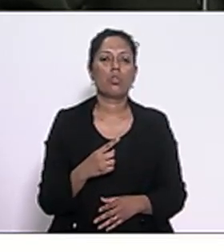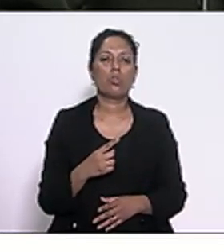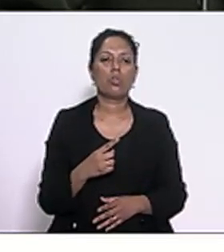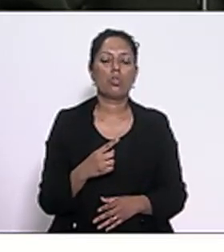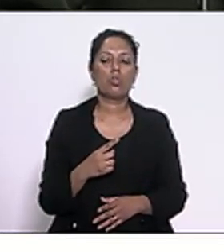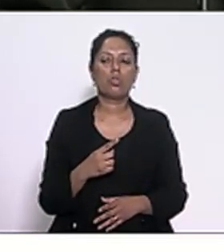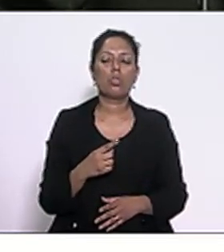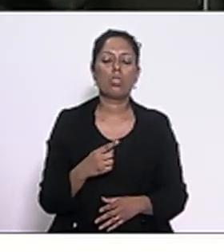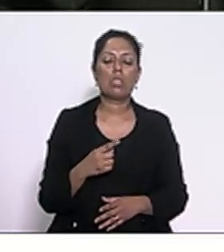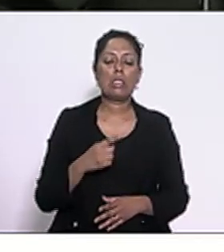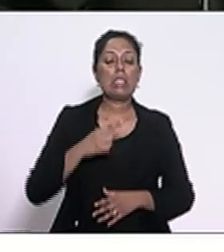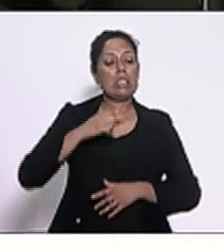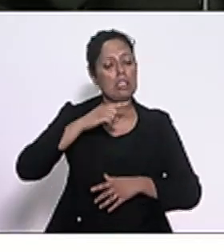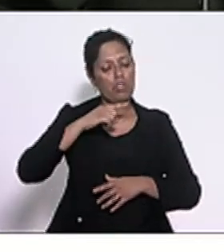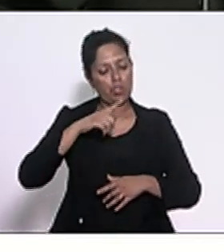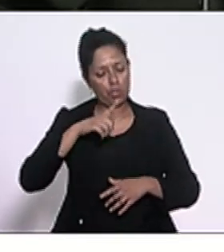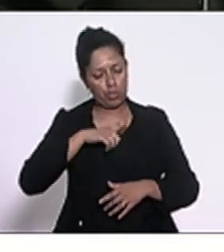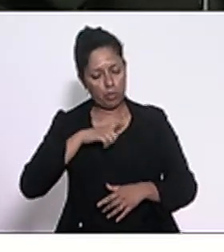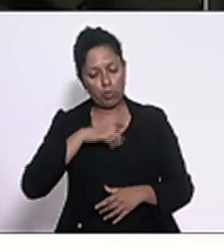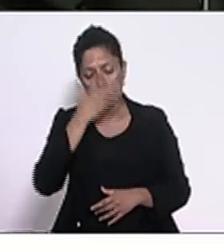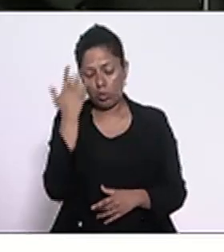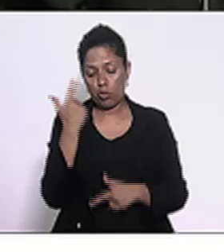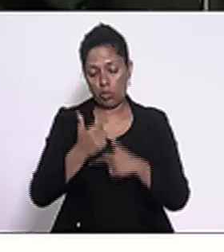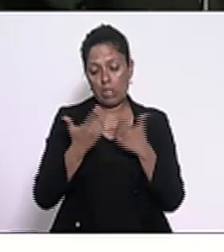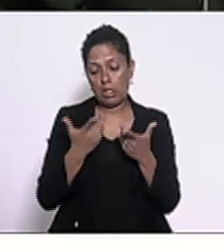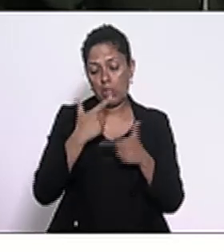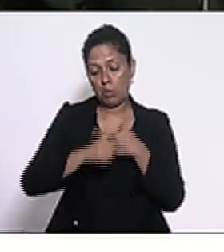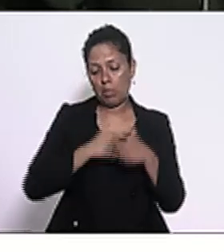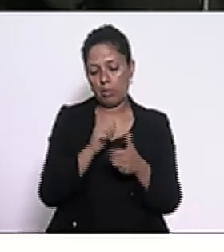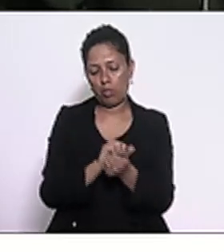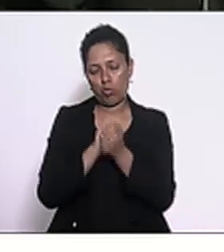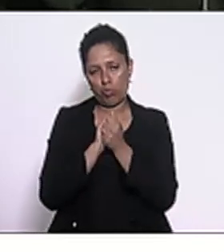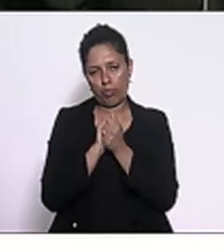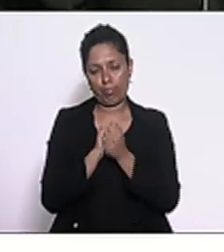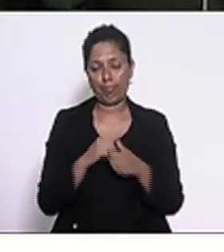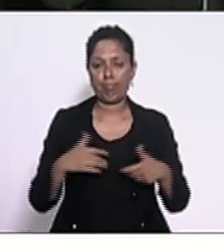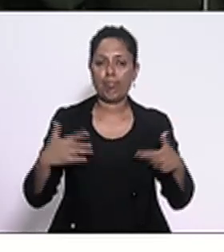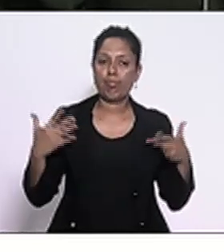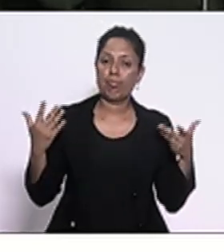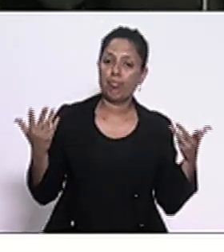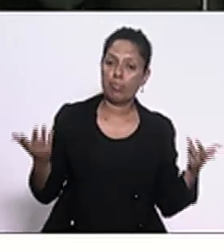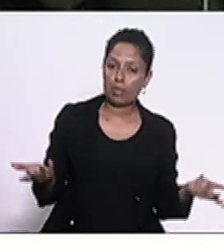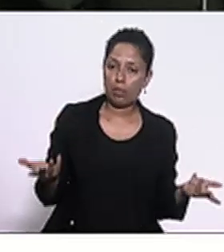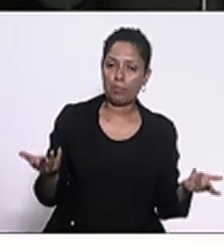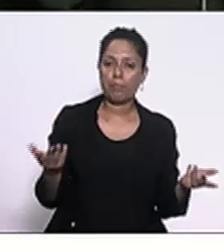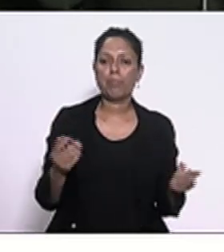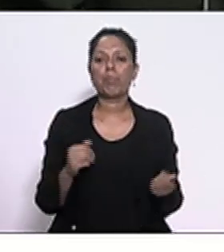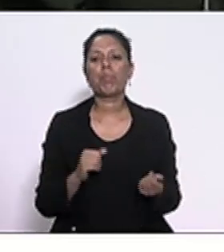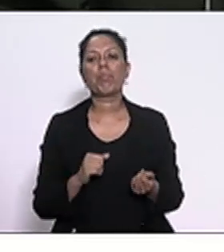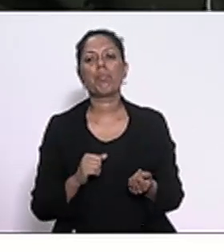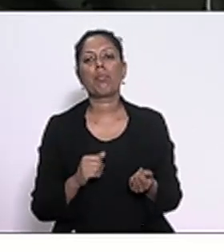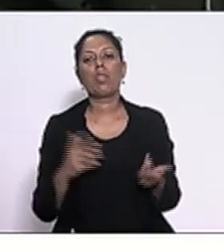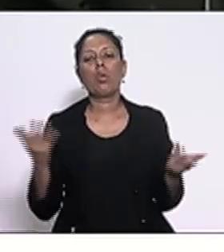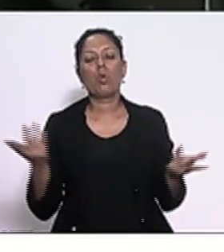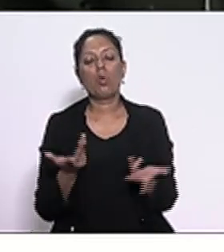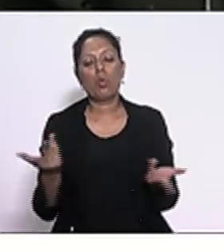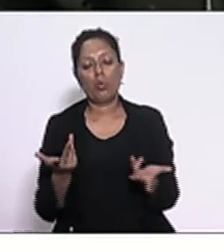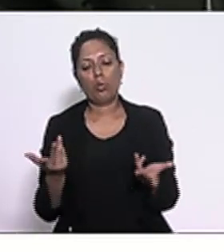tecnologia e ter o servidor do lado. Portanto, quando o presidente